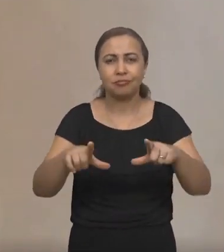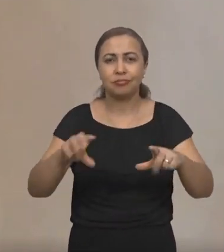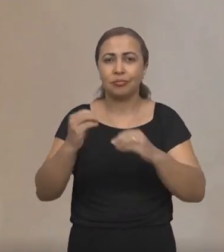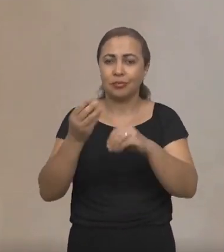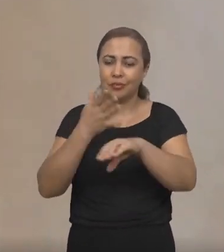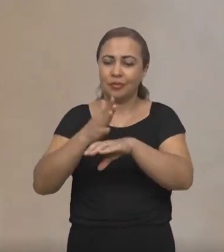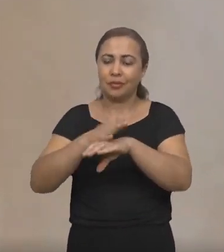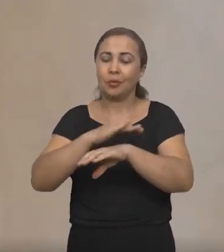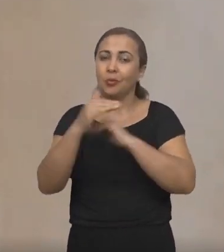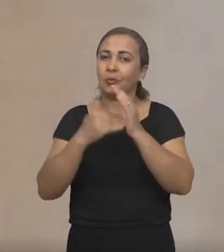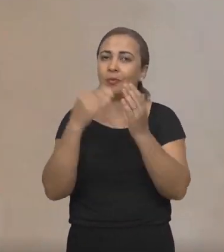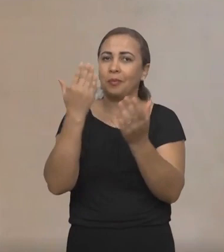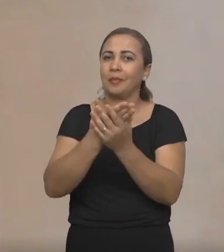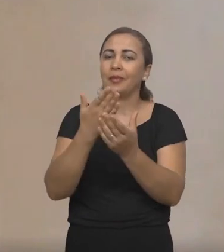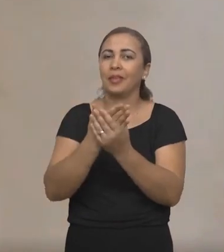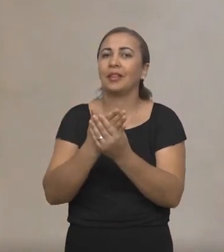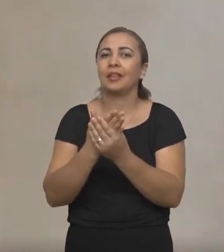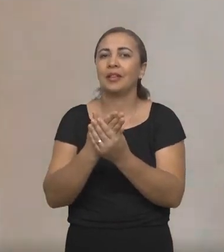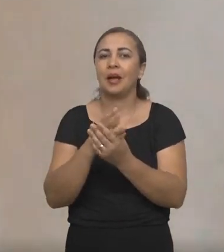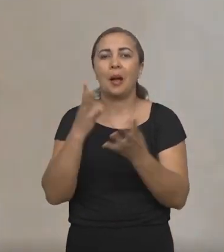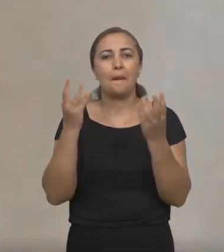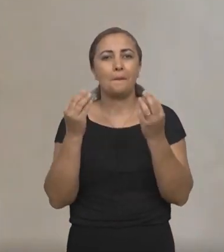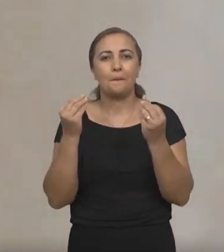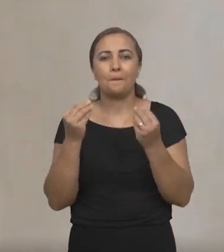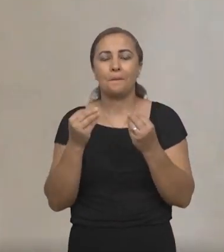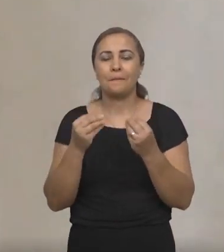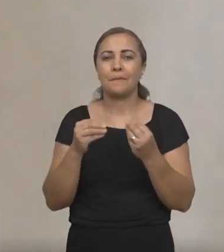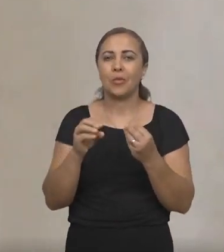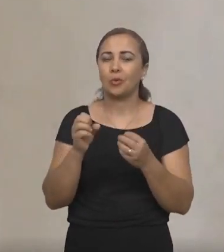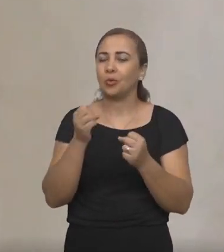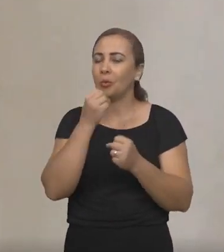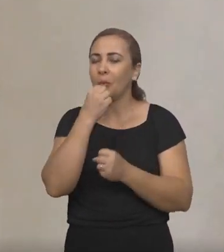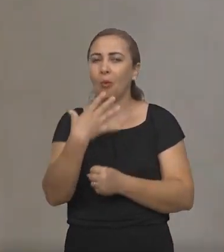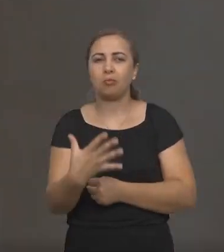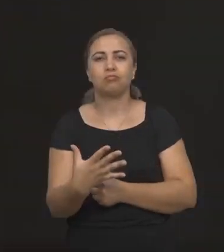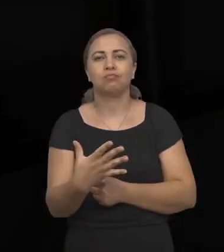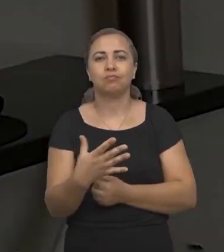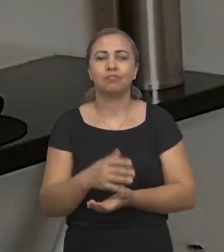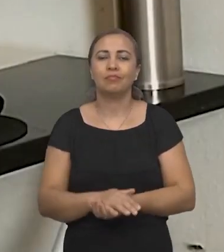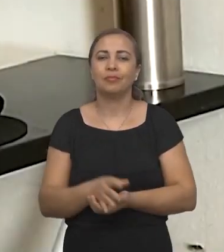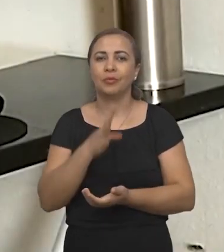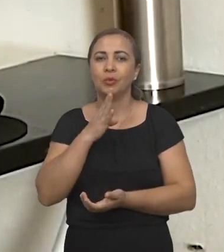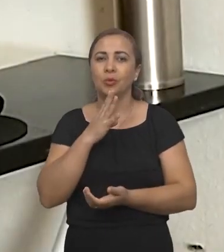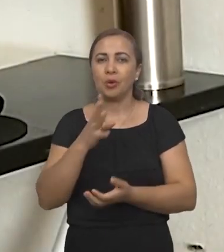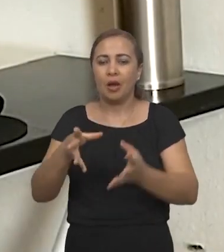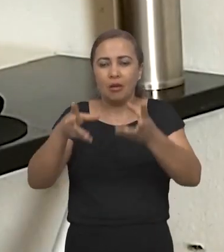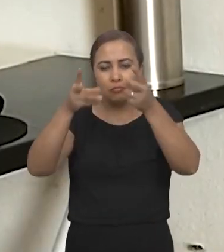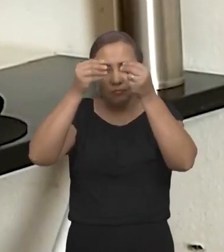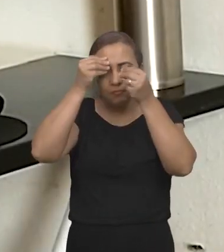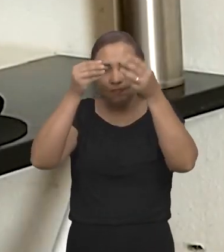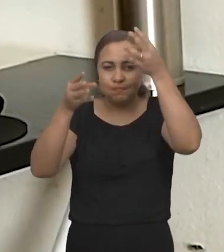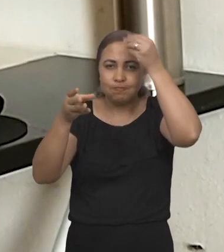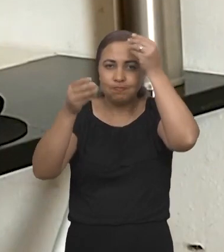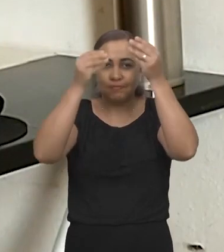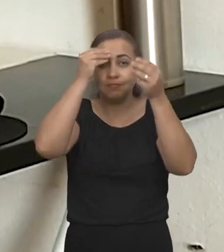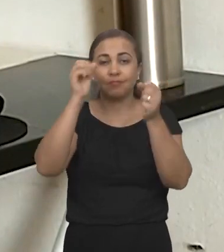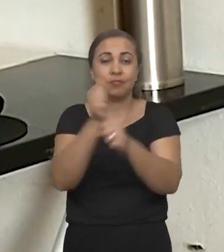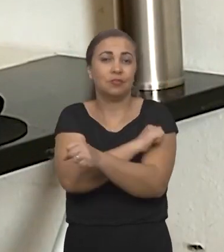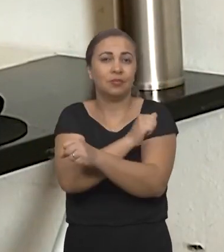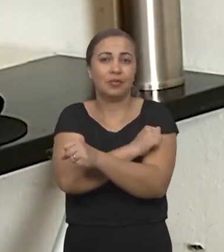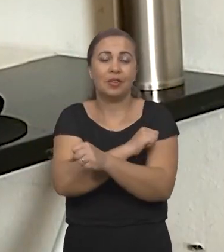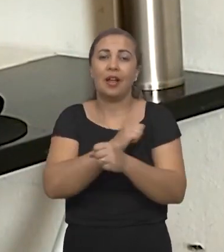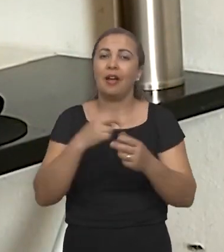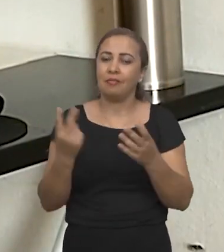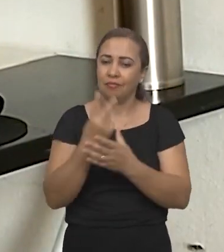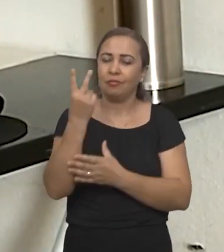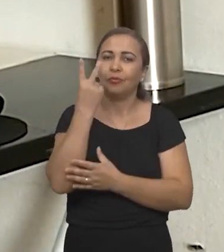capacitações lá sobre todo o processo, é muito, muito enriquecedor mesmo. O conhecimento adquirido pelos alunos em projetos como